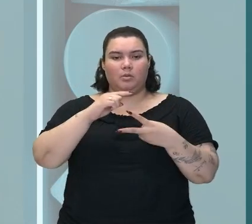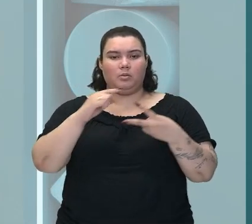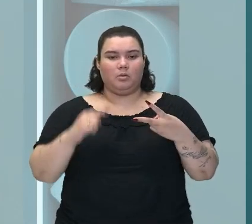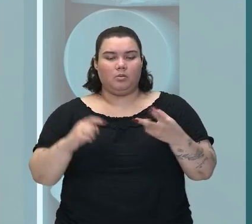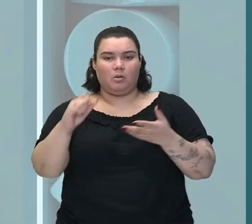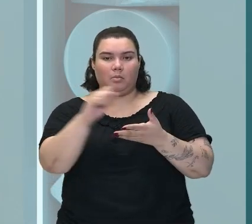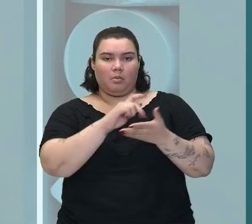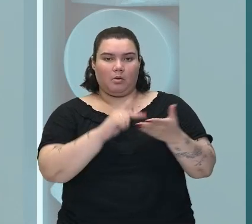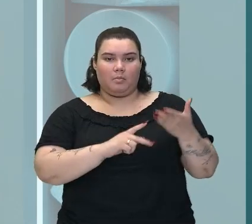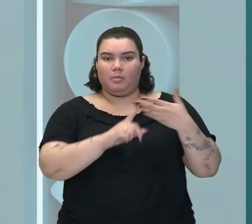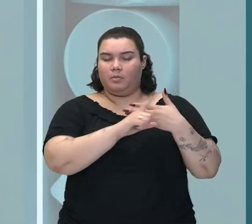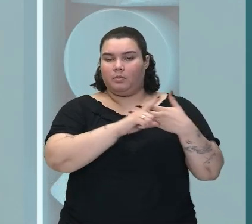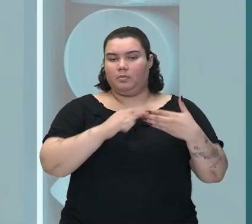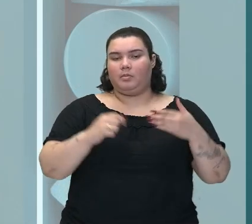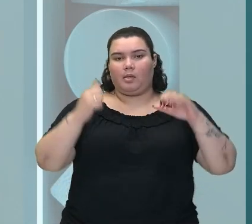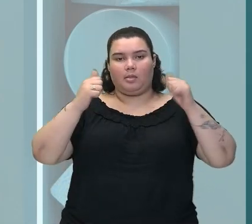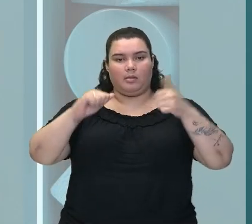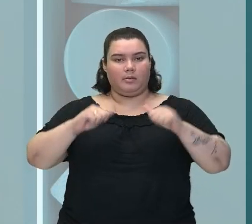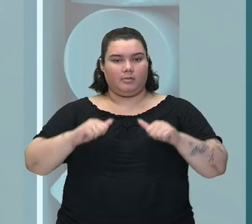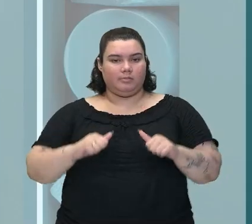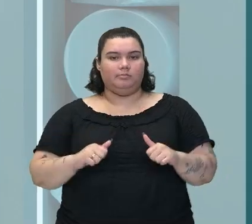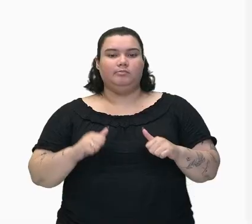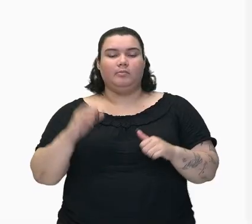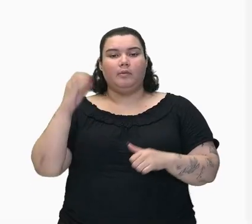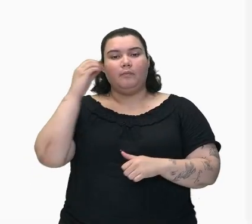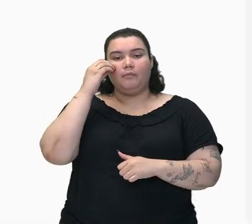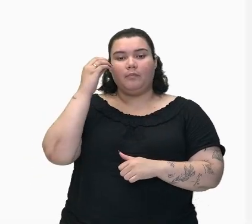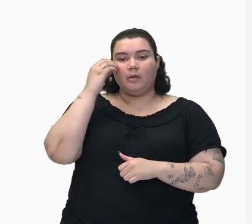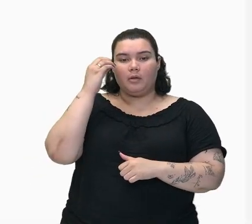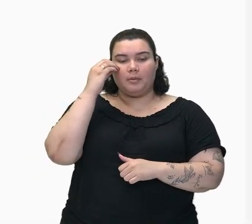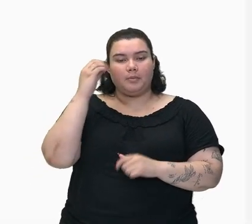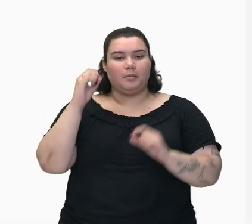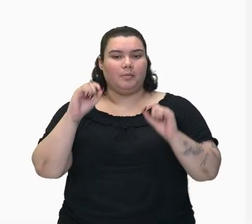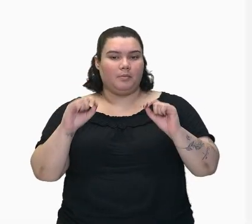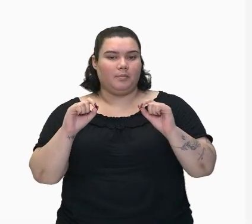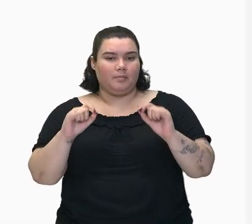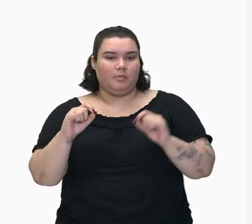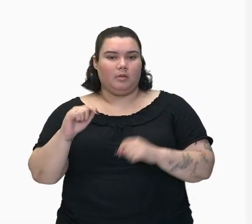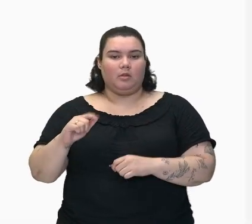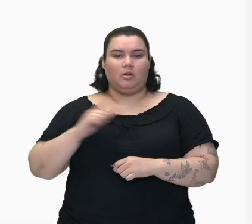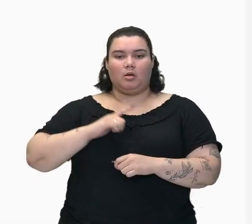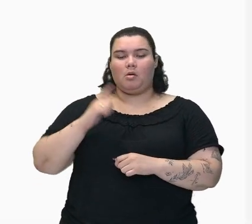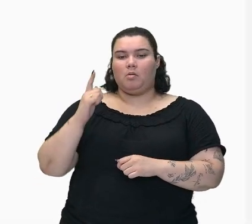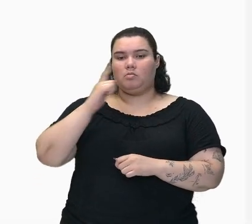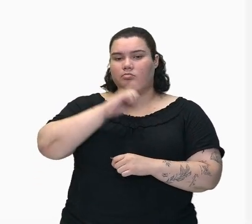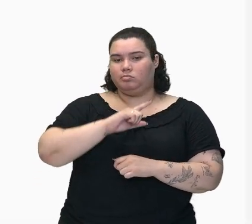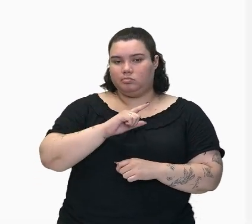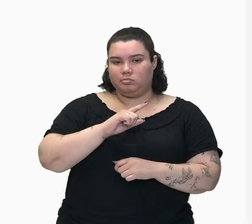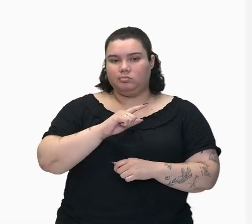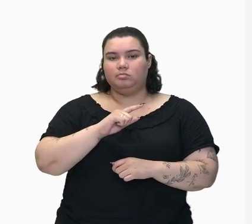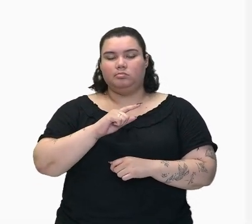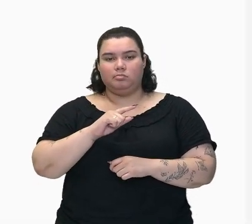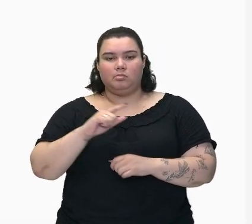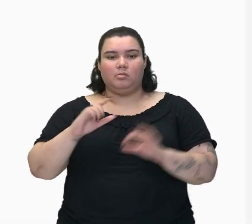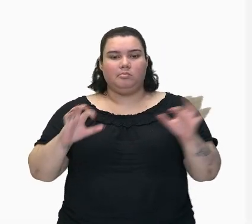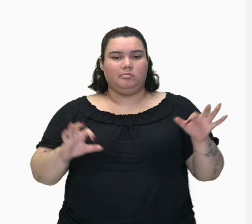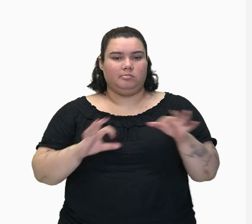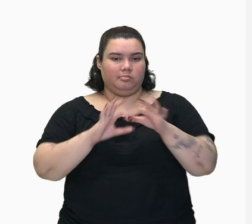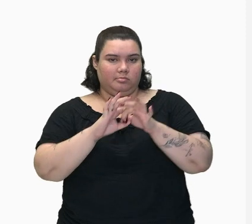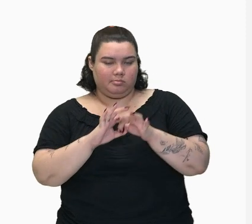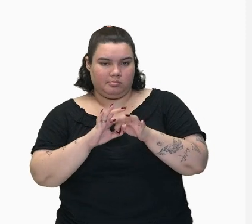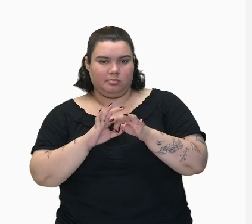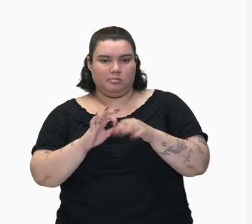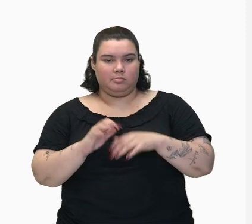Augusto dos Anjos para que a gente possa analisar e verificar como ele foi inovador e como ele foi ligado ainda a uma